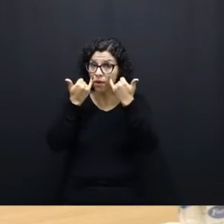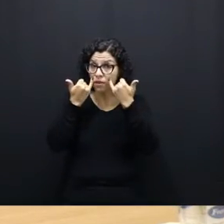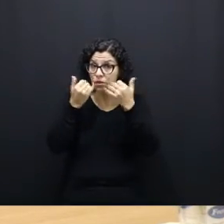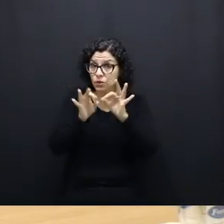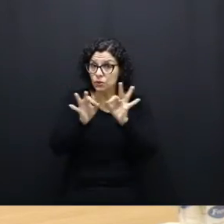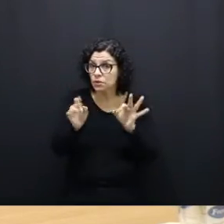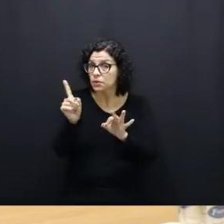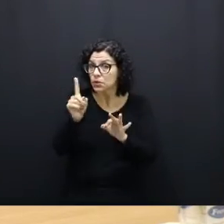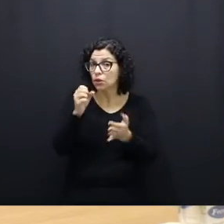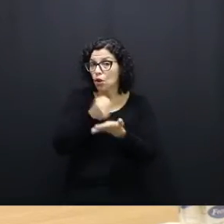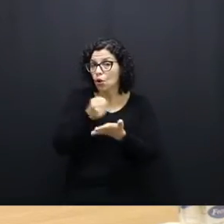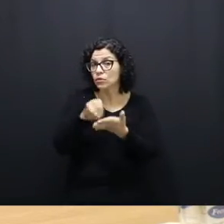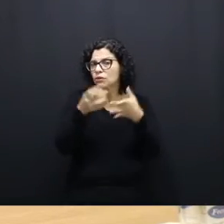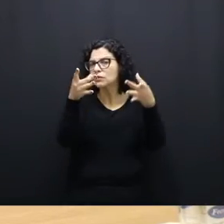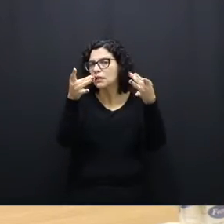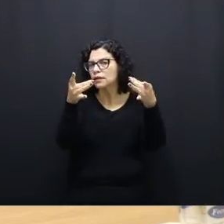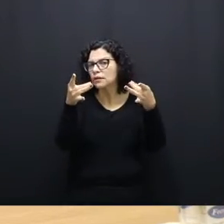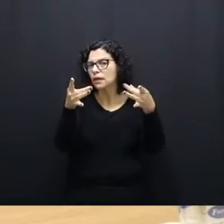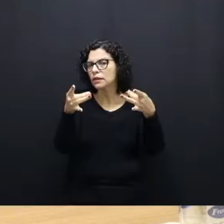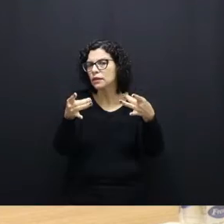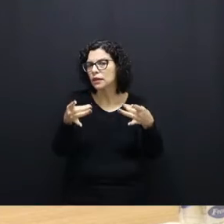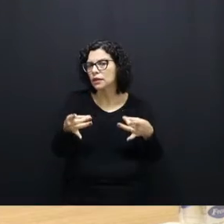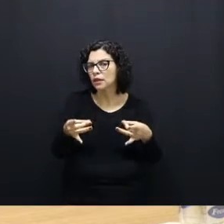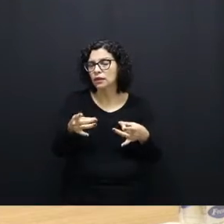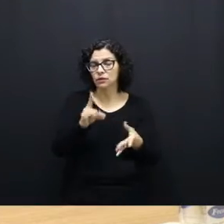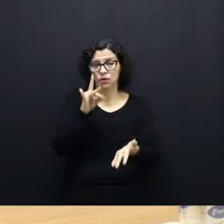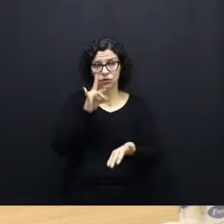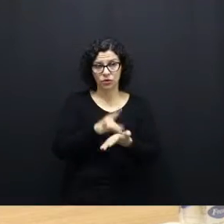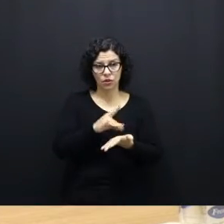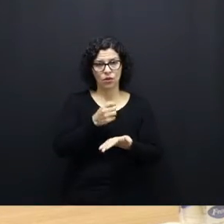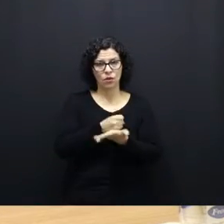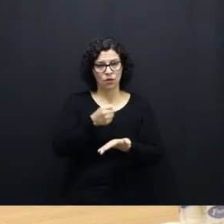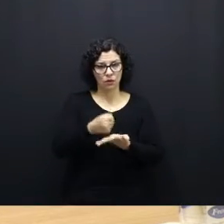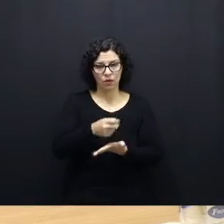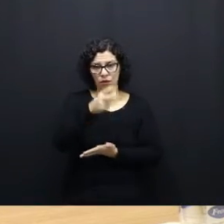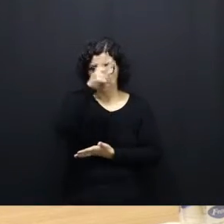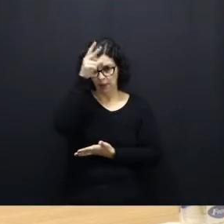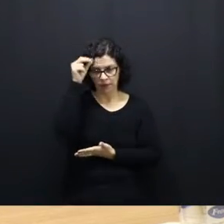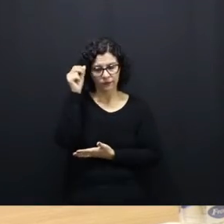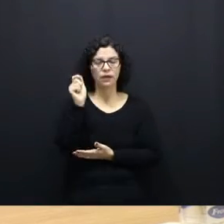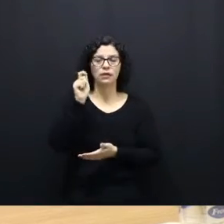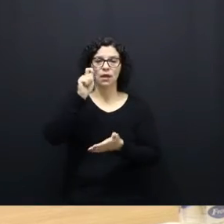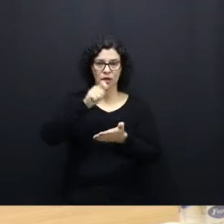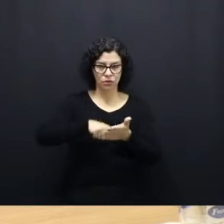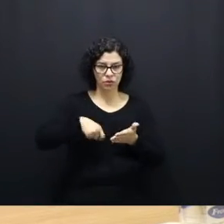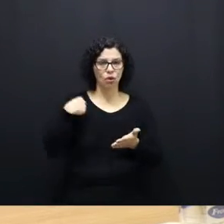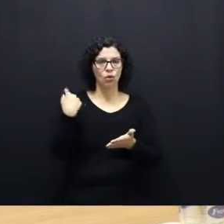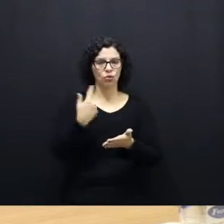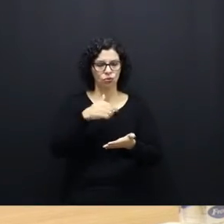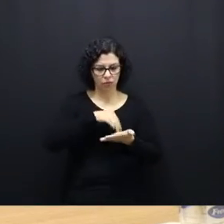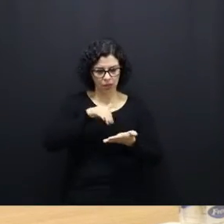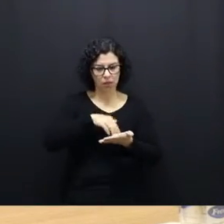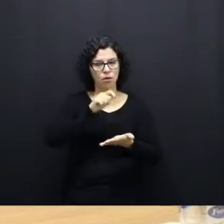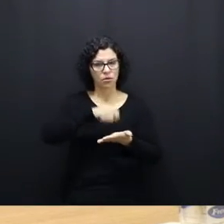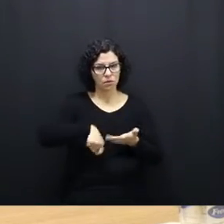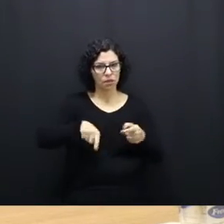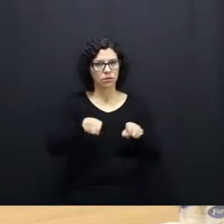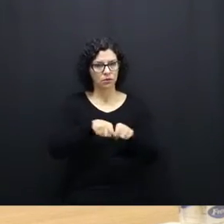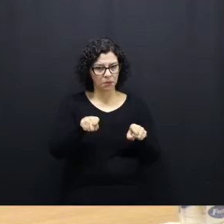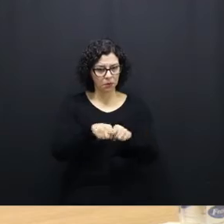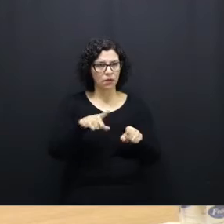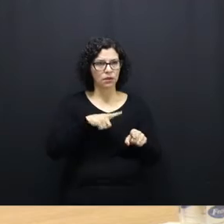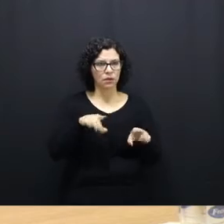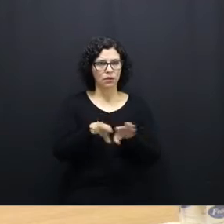básica tá é o contrato original que a prefeita assinou que todos os sinais de secretários assinaram